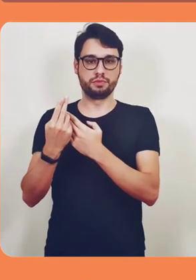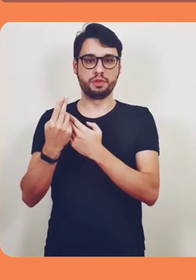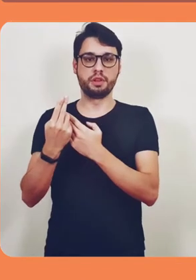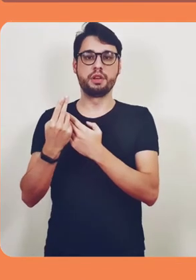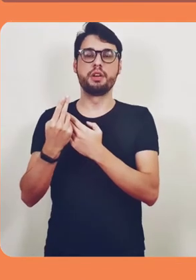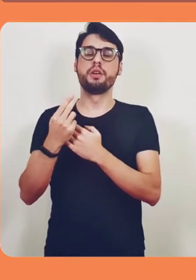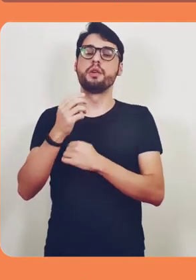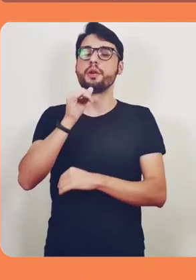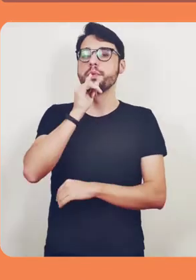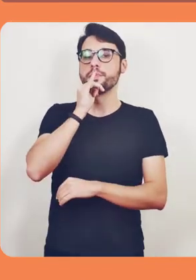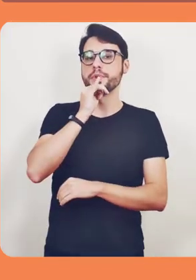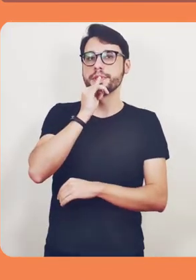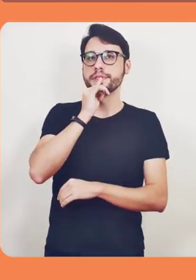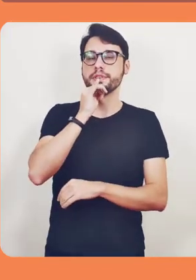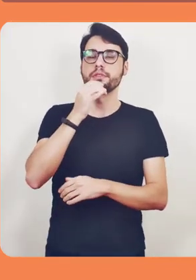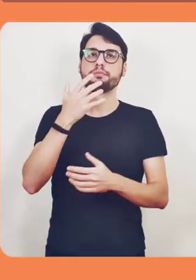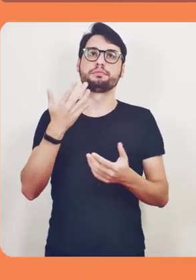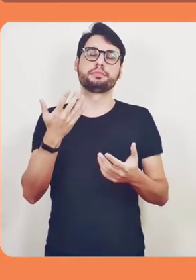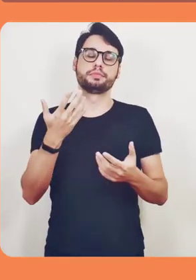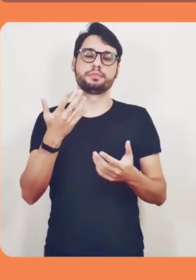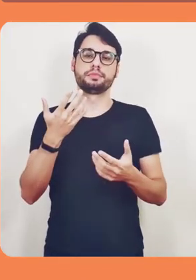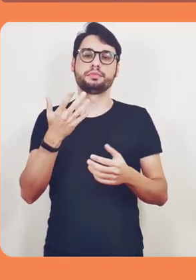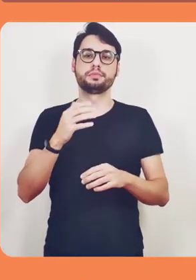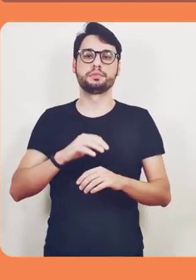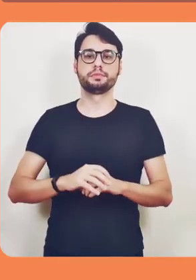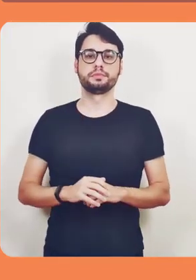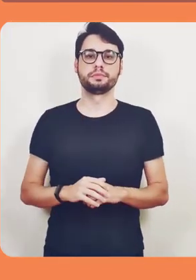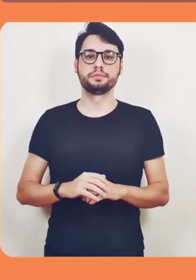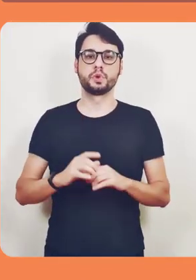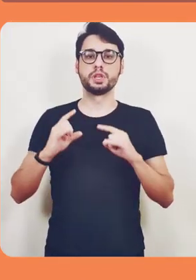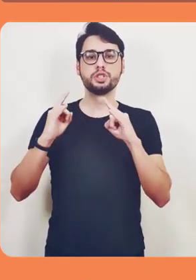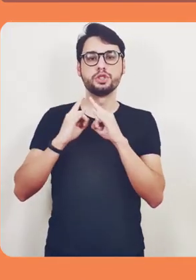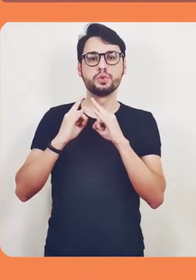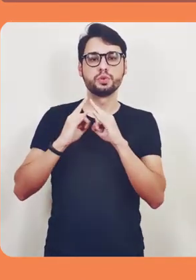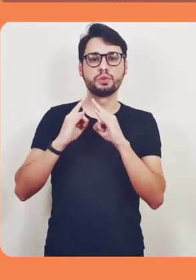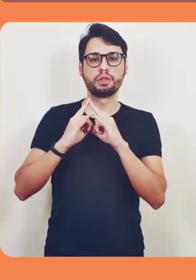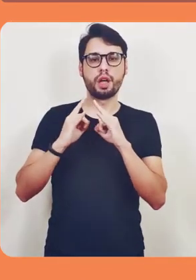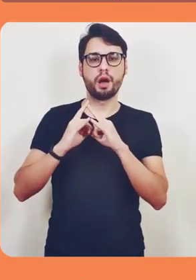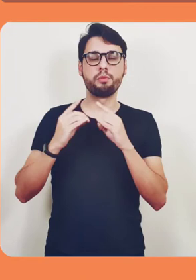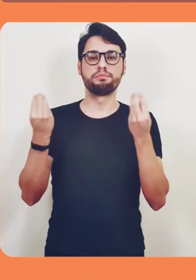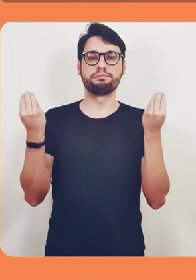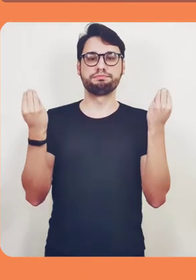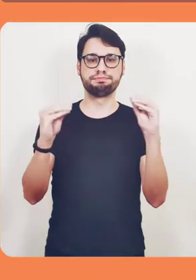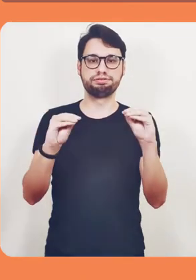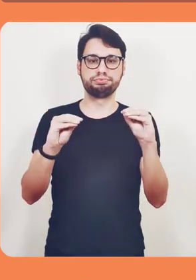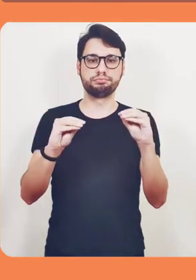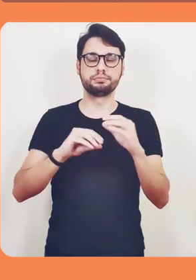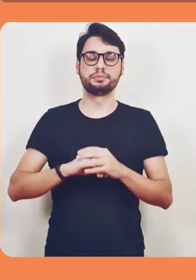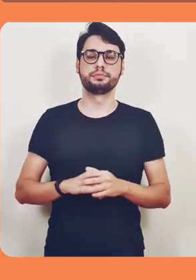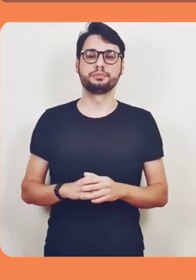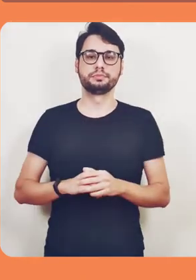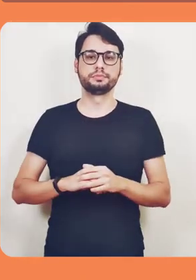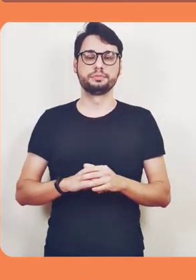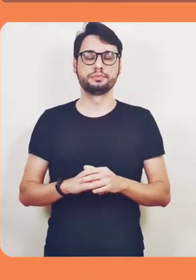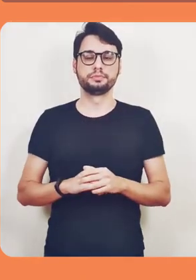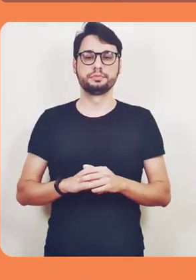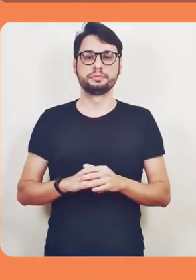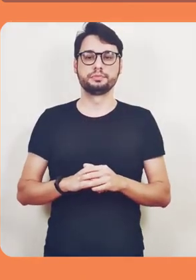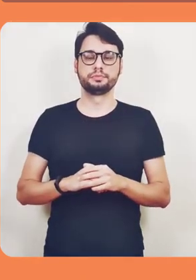é a inclusão dos direitos autorais por exemplo dizer que é Instituto